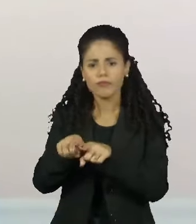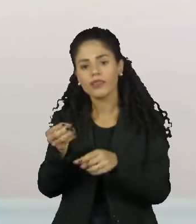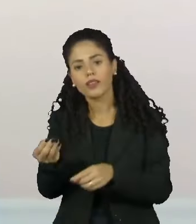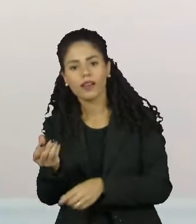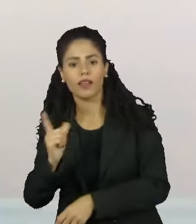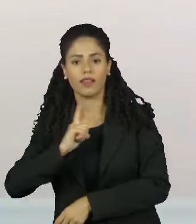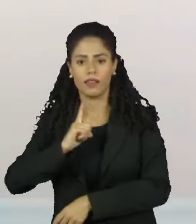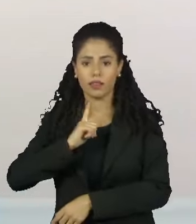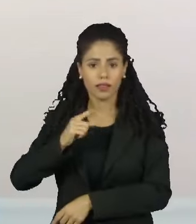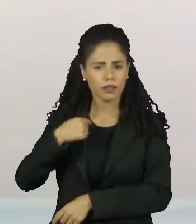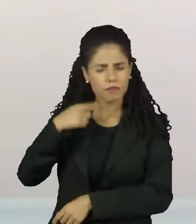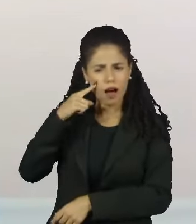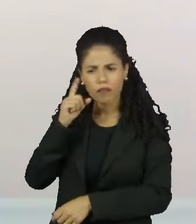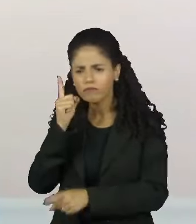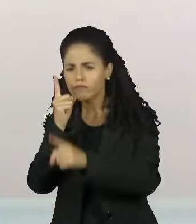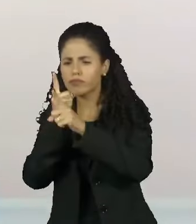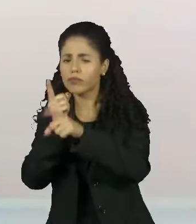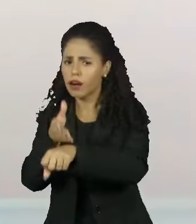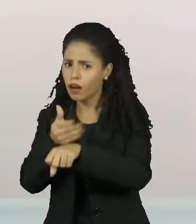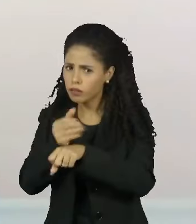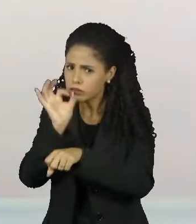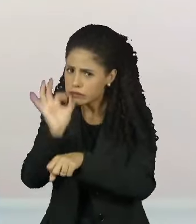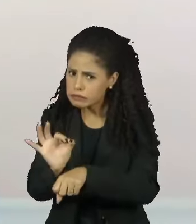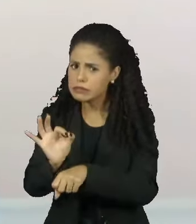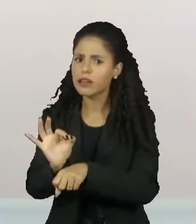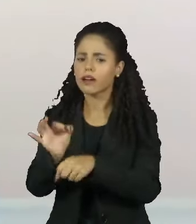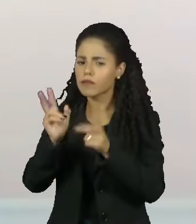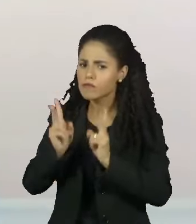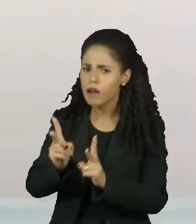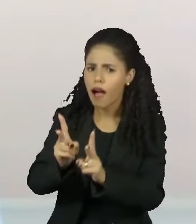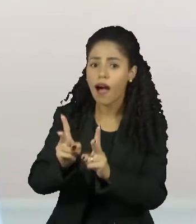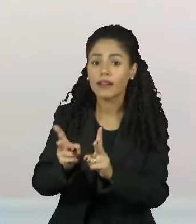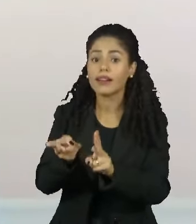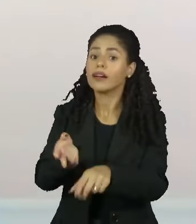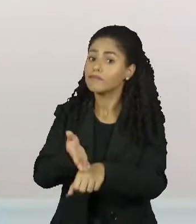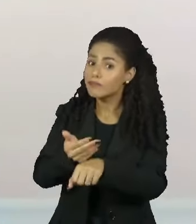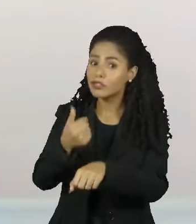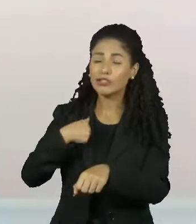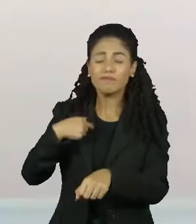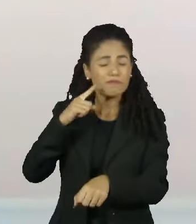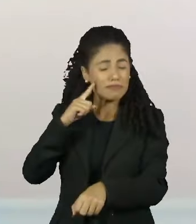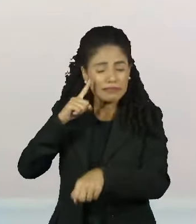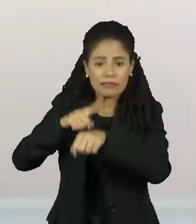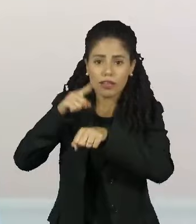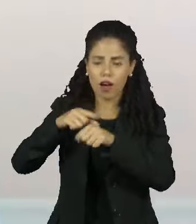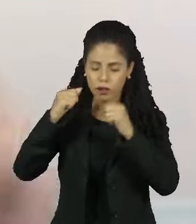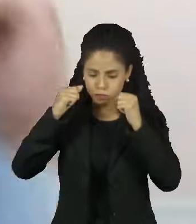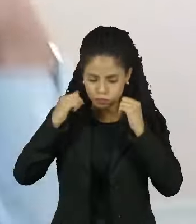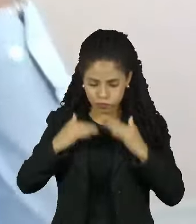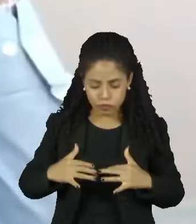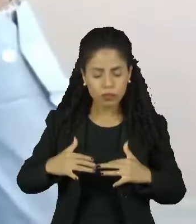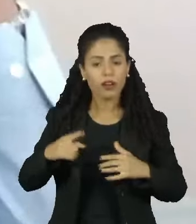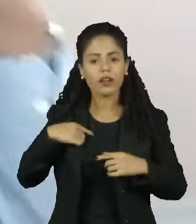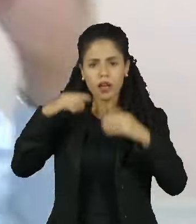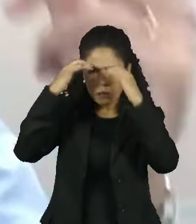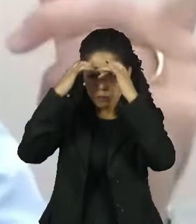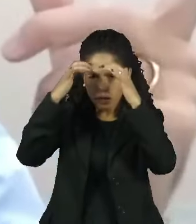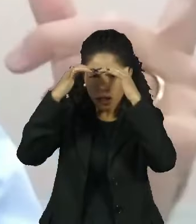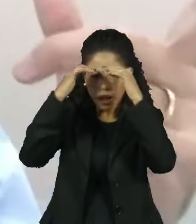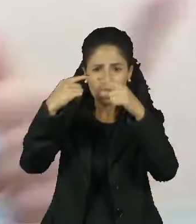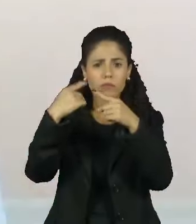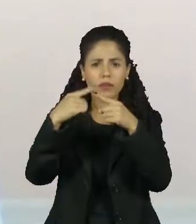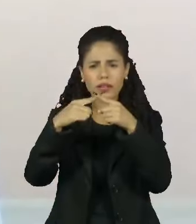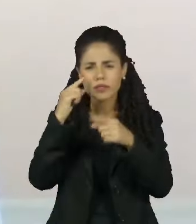da identificação precoce, do diagnóstico precoce, antes mesmo da demência, eu estou falando, porque o fato de ter uma